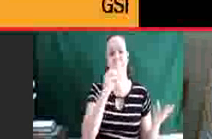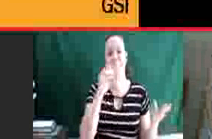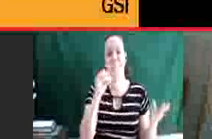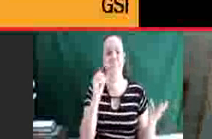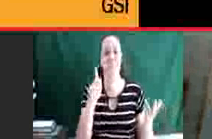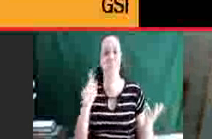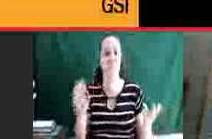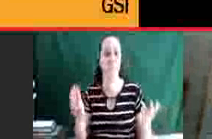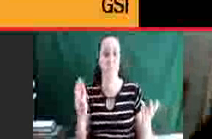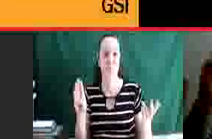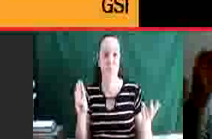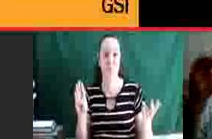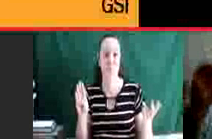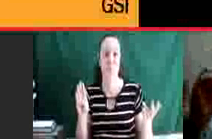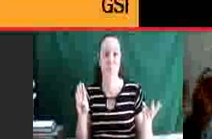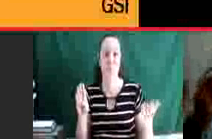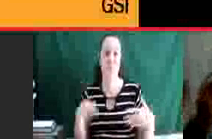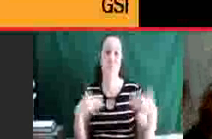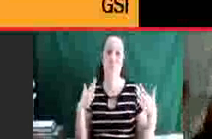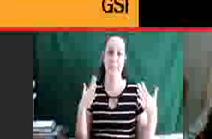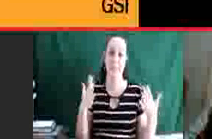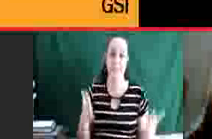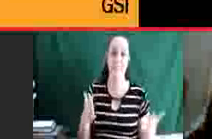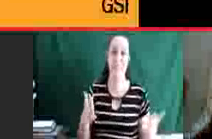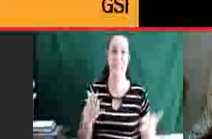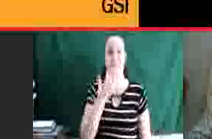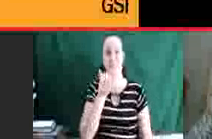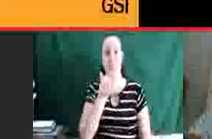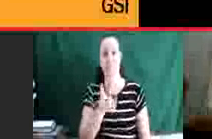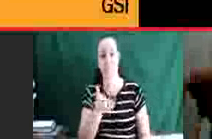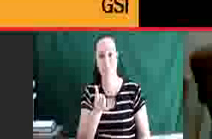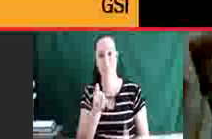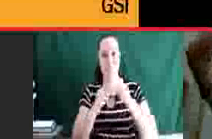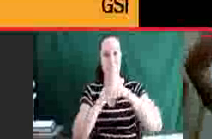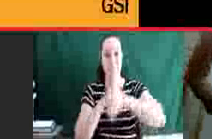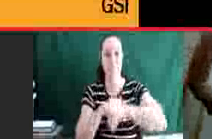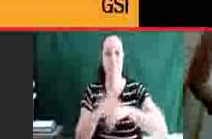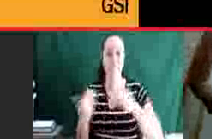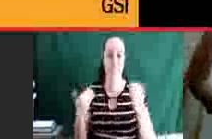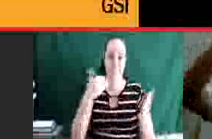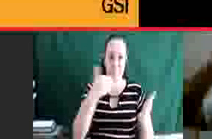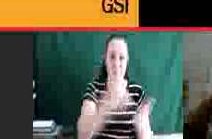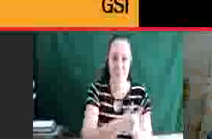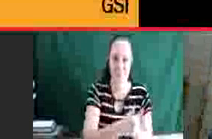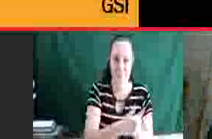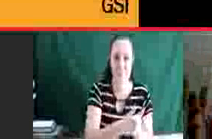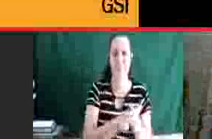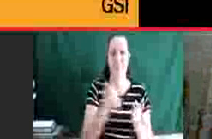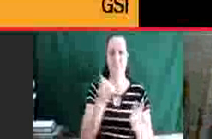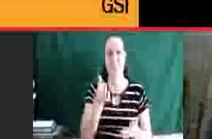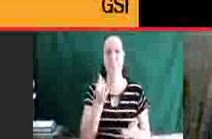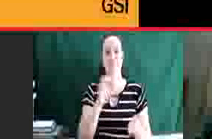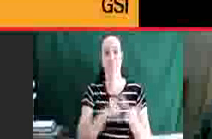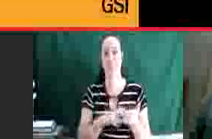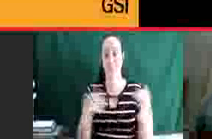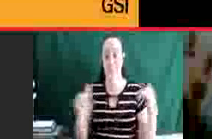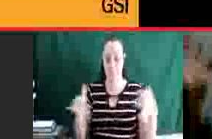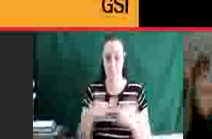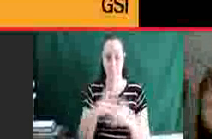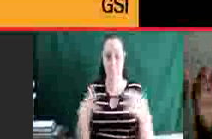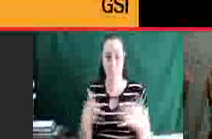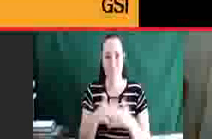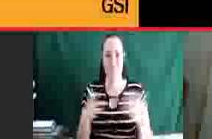os sistemas autônomos, os PTTs e BGP. Você já sabe como a informação viaja na internet. Vamos entender agora como os nomes dos sites